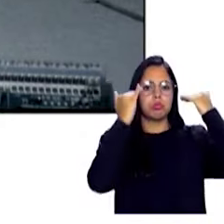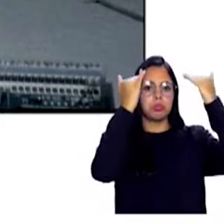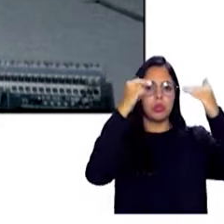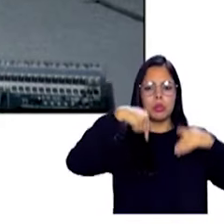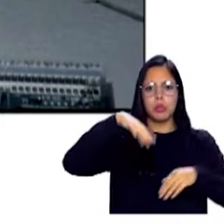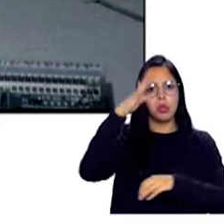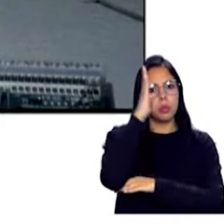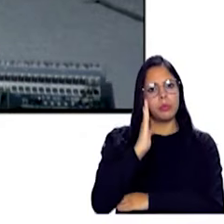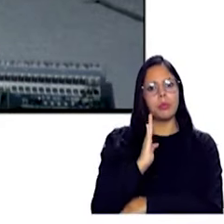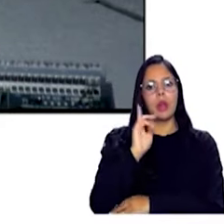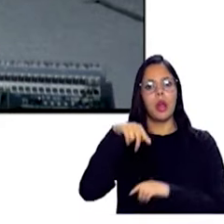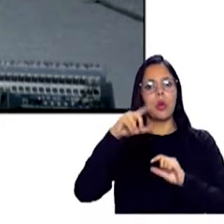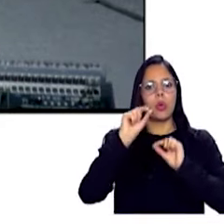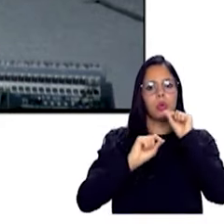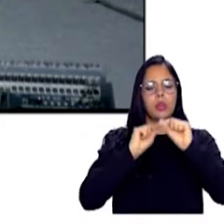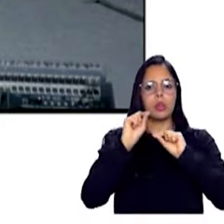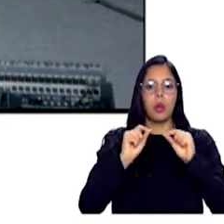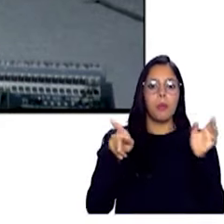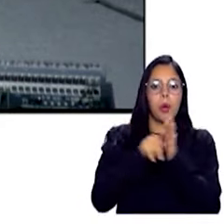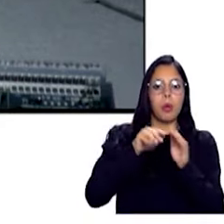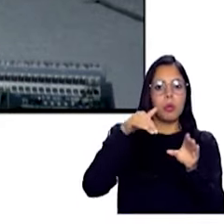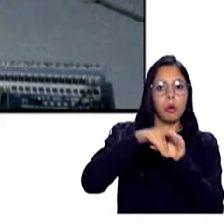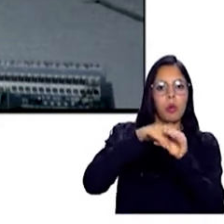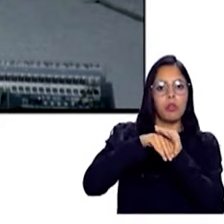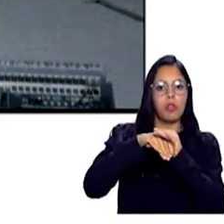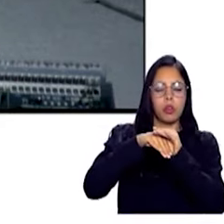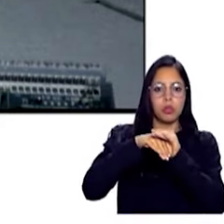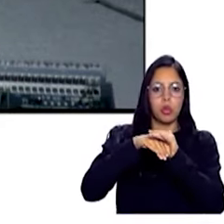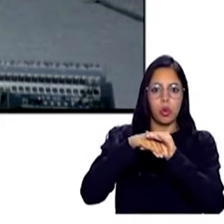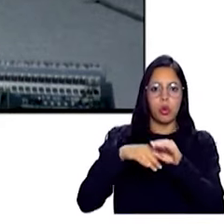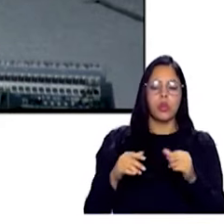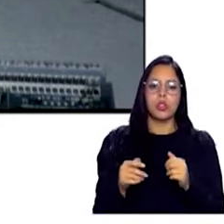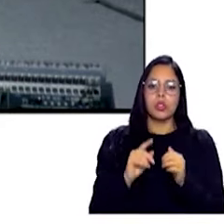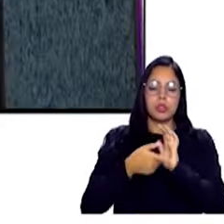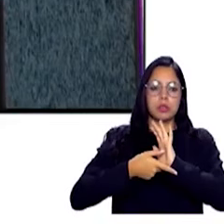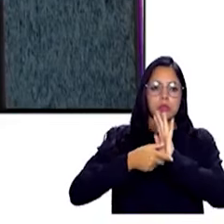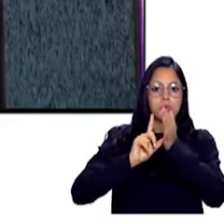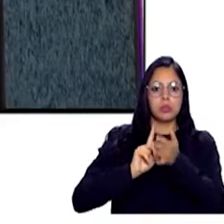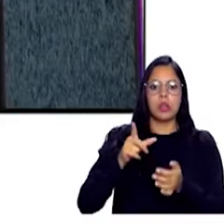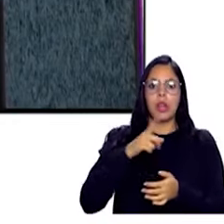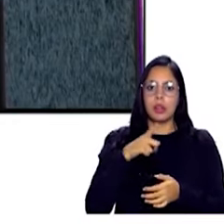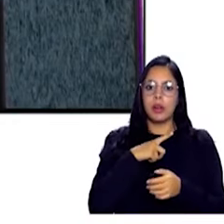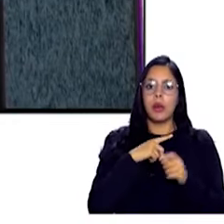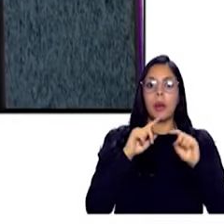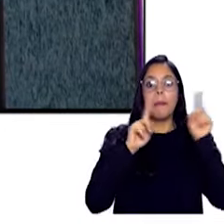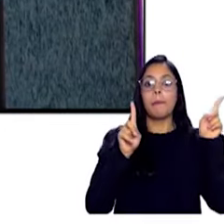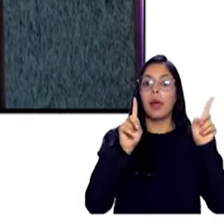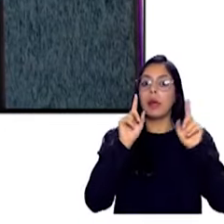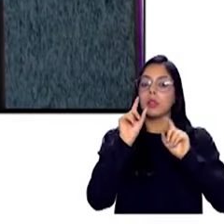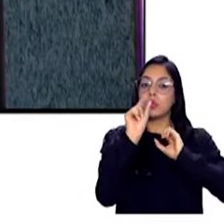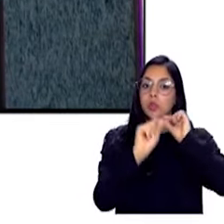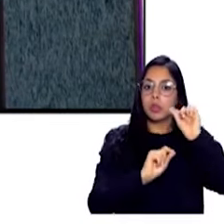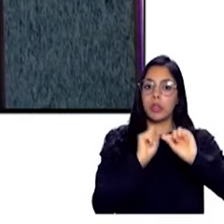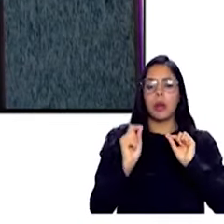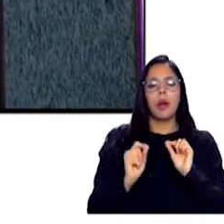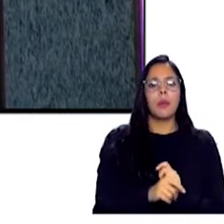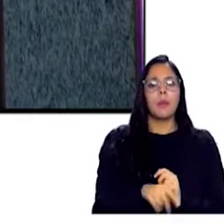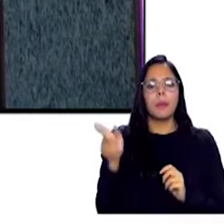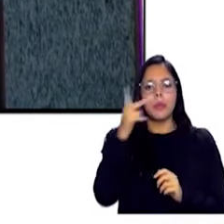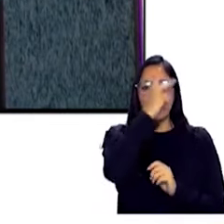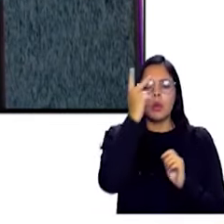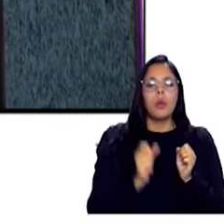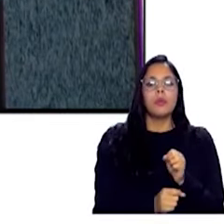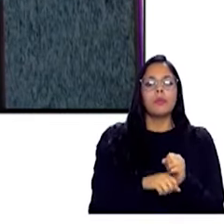exatamente o dos precedentes mas sim o de se saber a quem incumbe fazer os precedentes